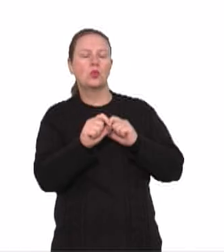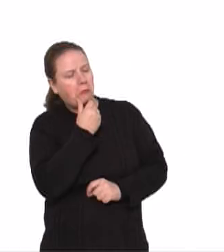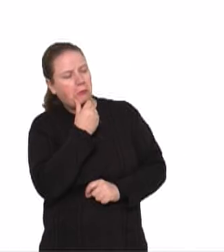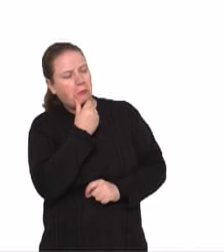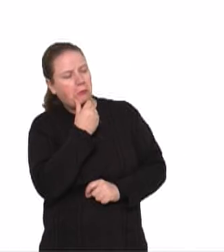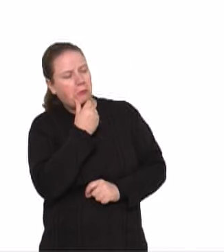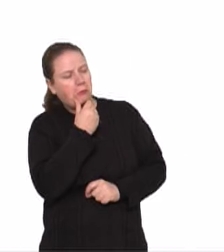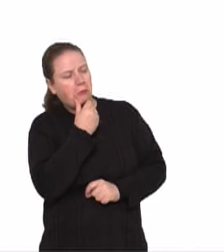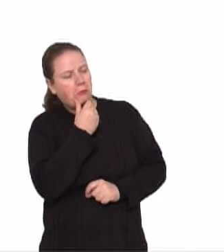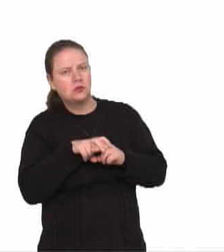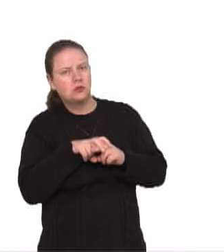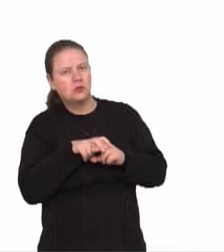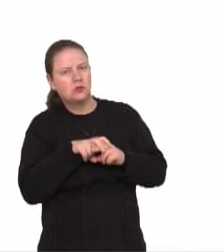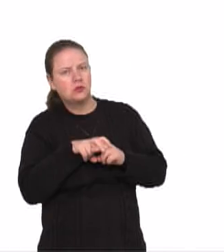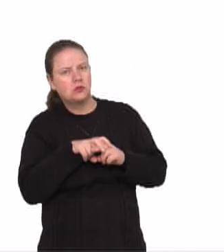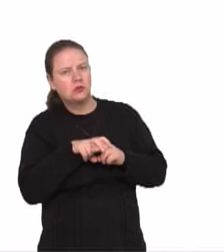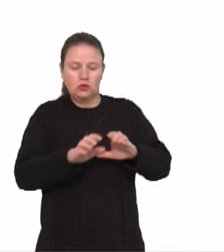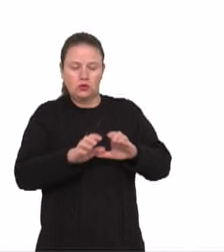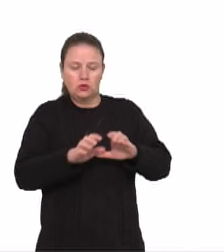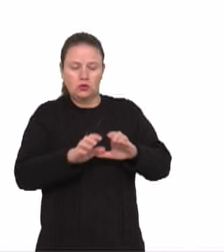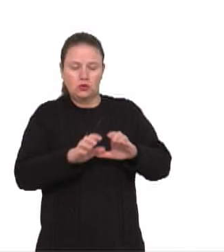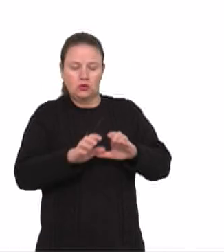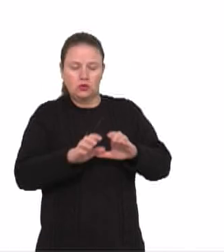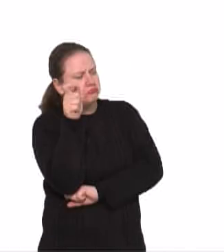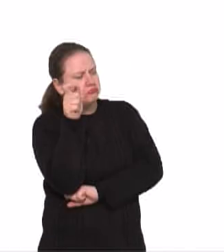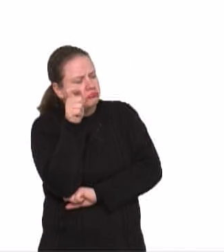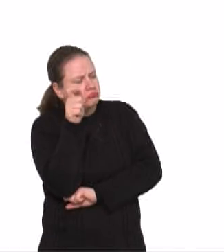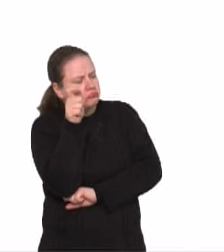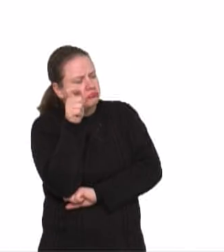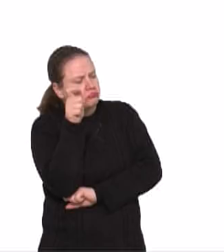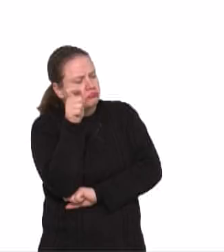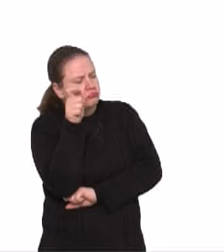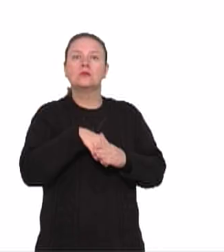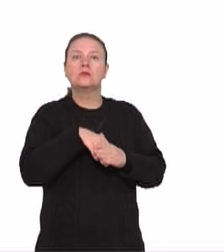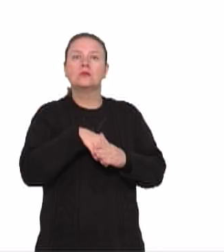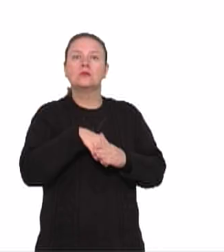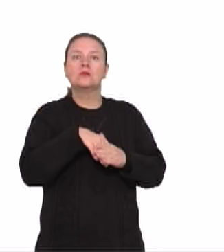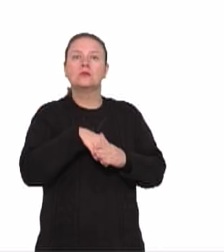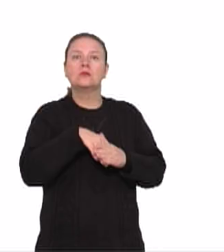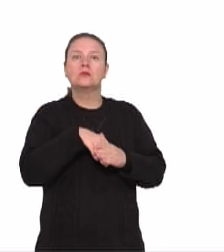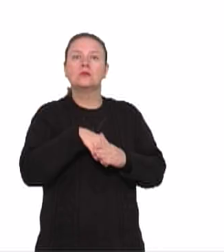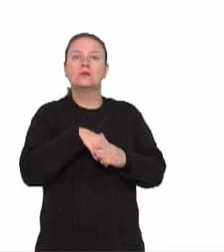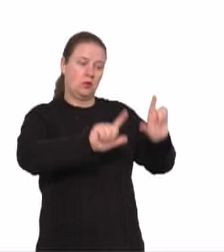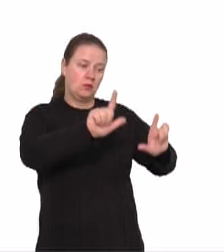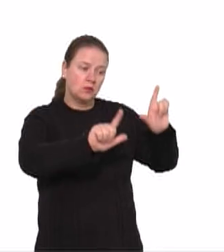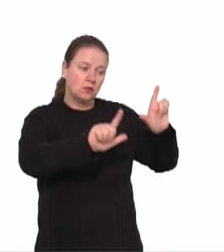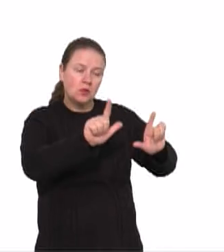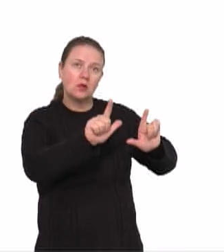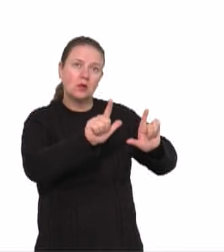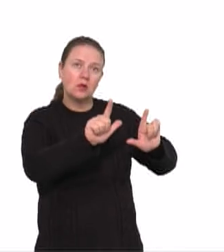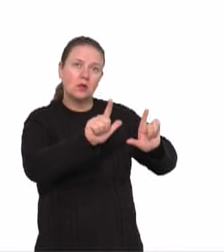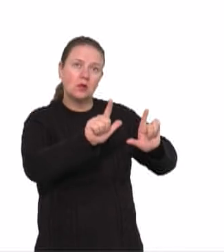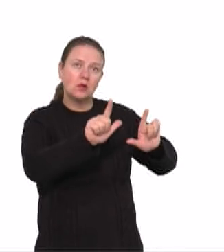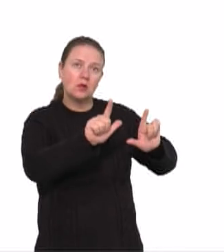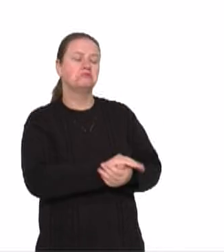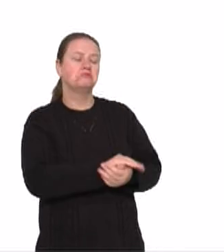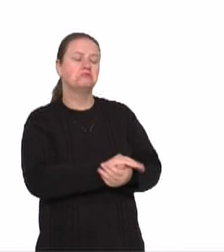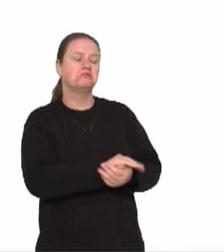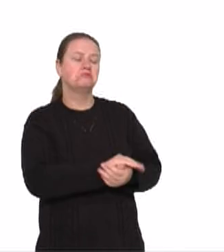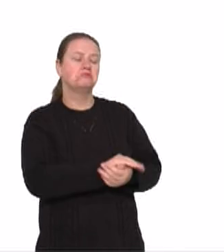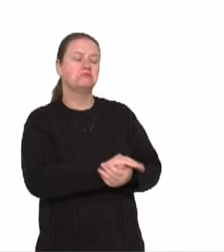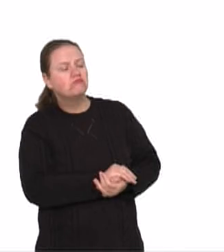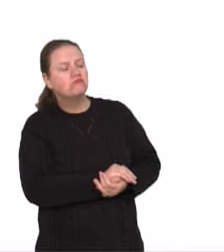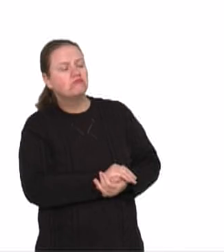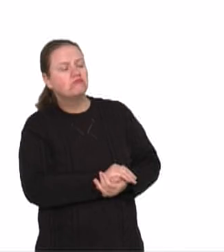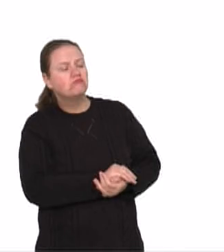gás assistindo a uma partida de futebol, provavelmente, né? Tem ali uma televisão na frente dele, né, um rack, e